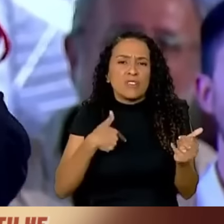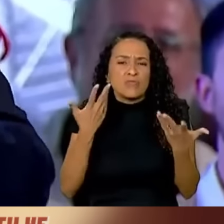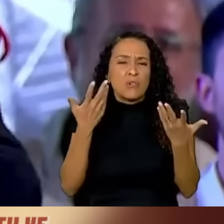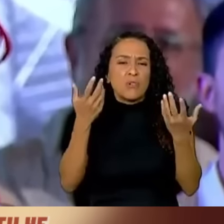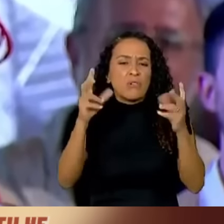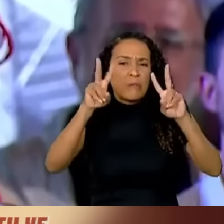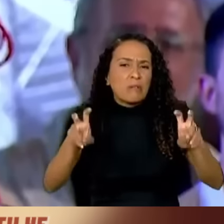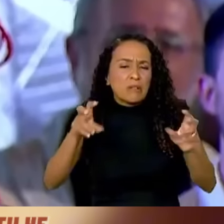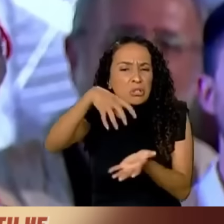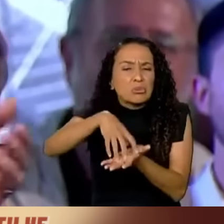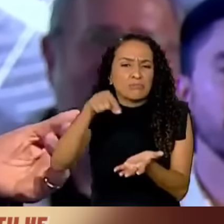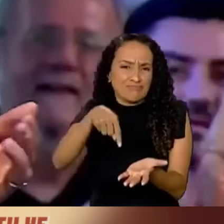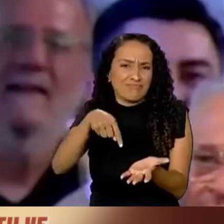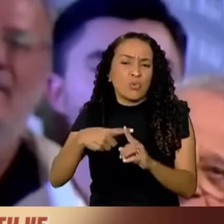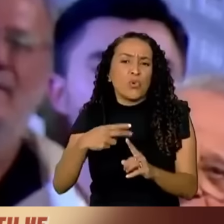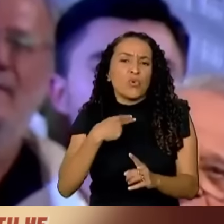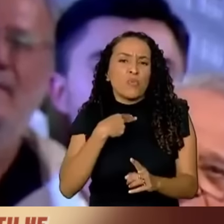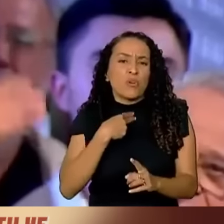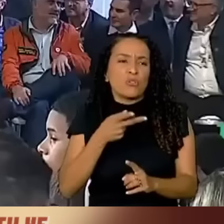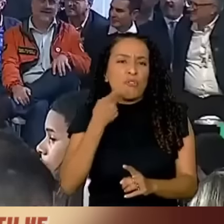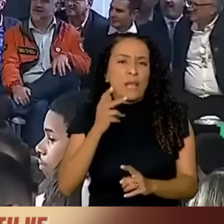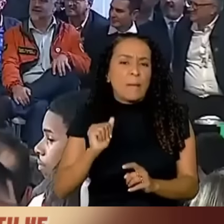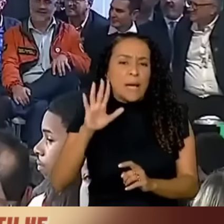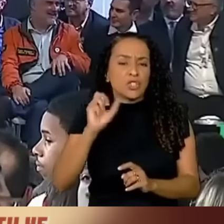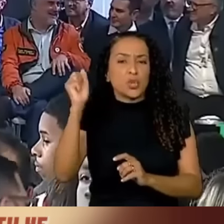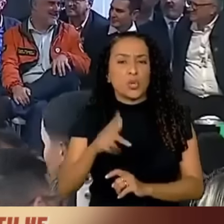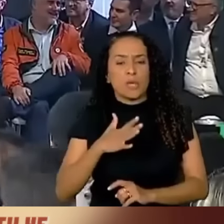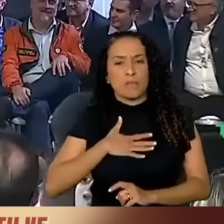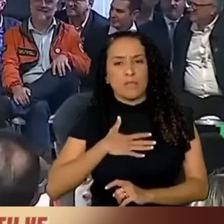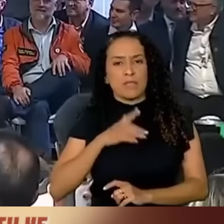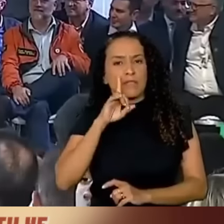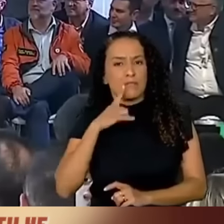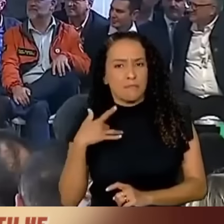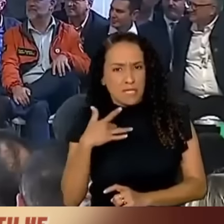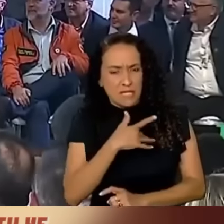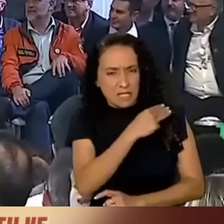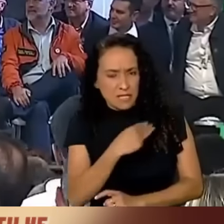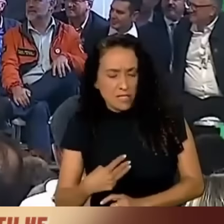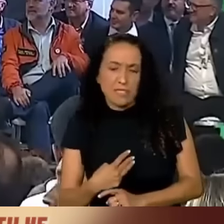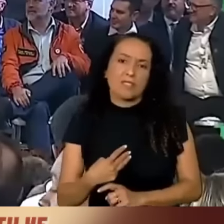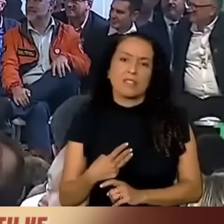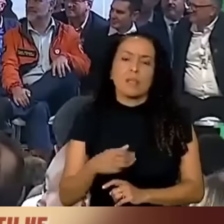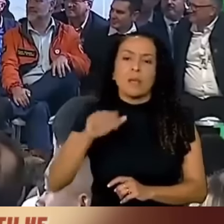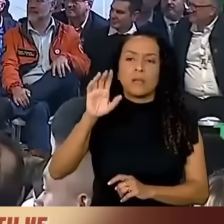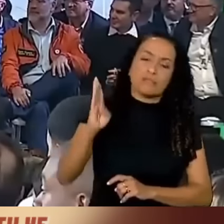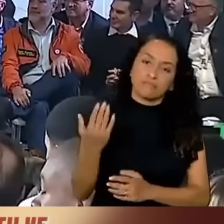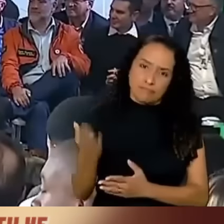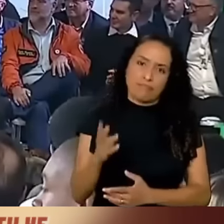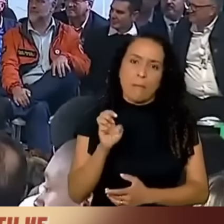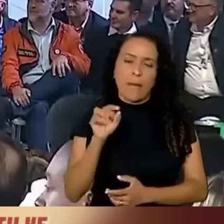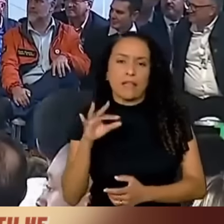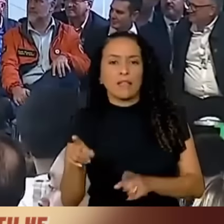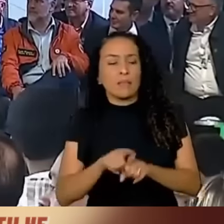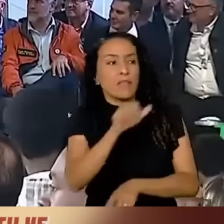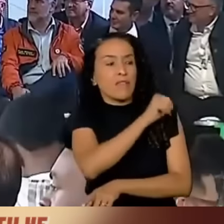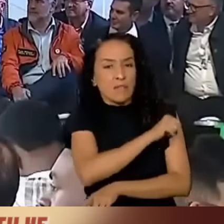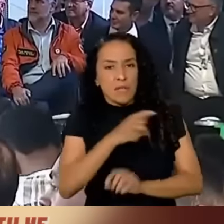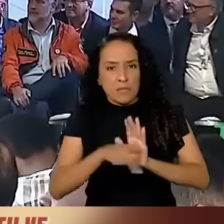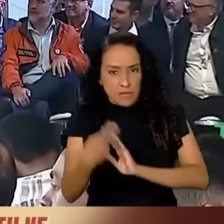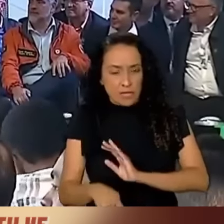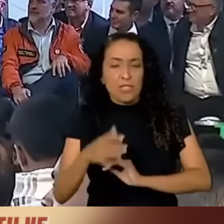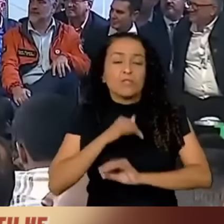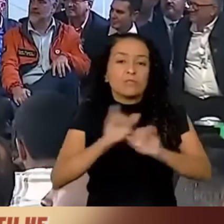falar do centro, porque eu não posso falar mais do que a minha ministra, eu não posso falar mais do que o Barrichello e mais do que a enfermeira que são daqui.